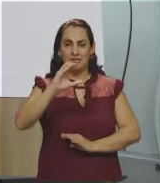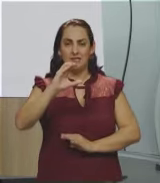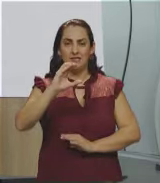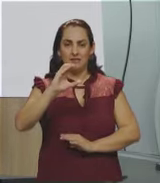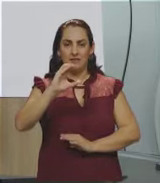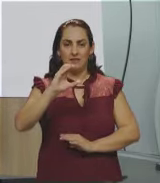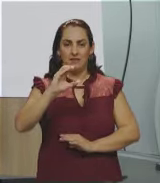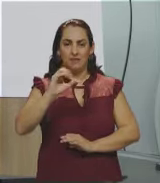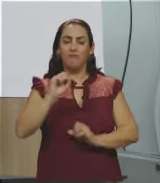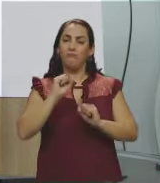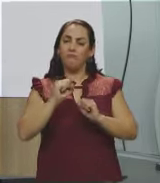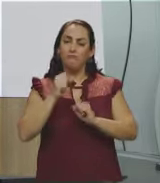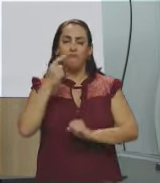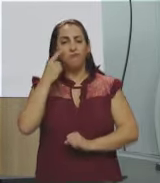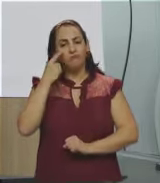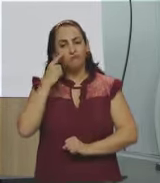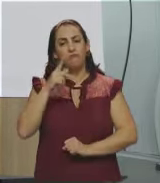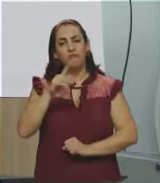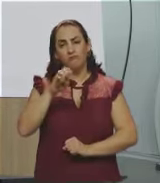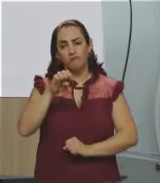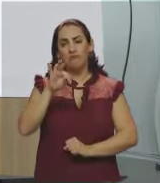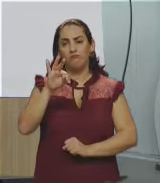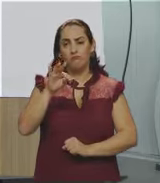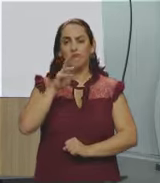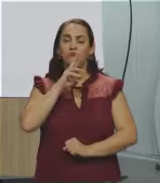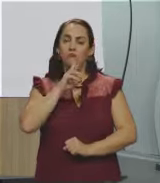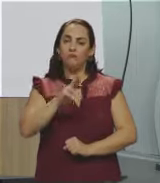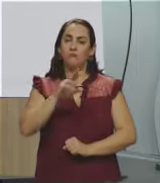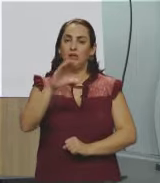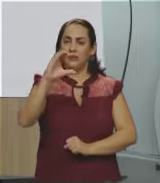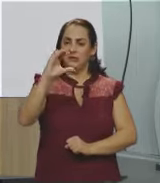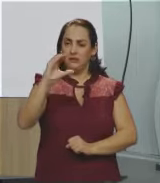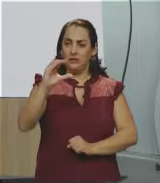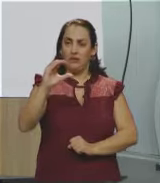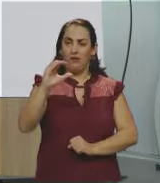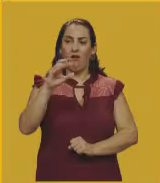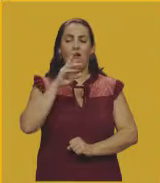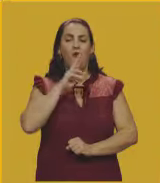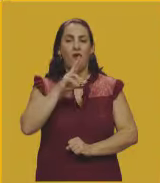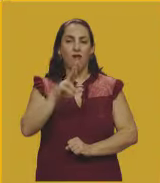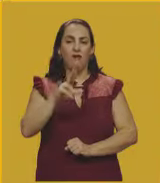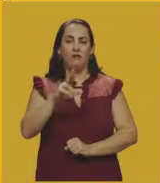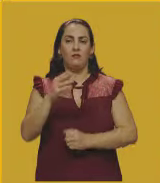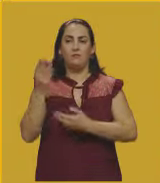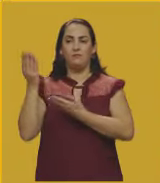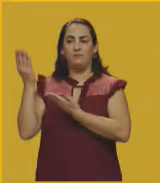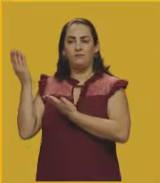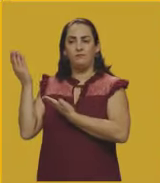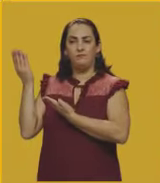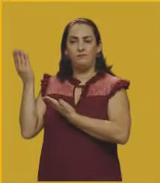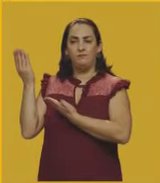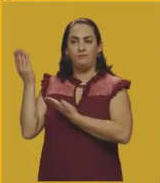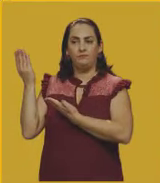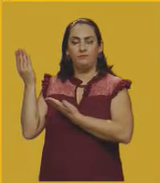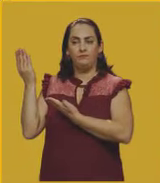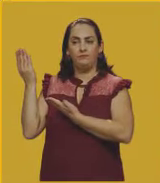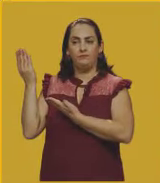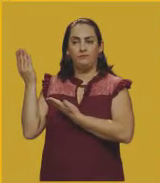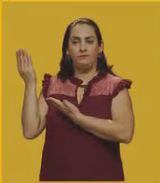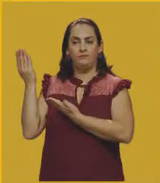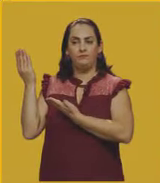você tinha a opção C, que dava exatamente esse resultado aqui para a resistência do